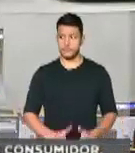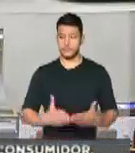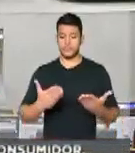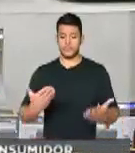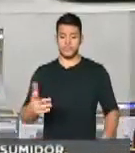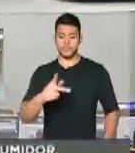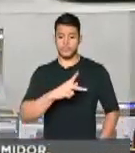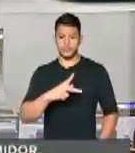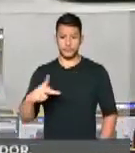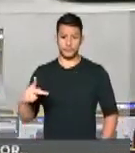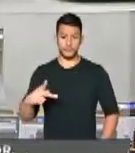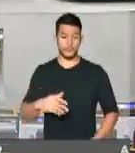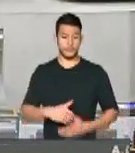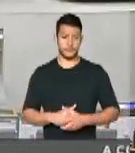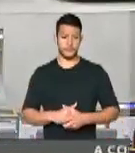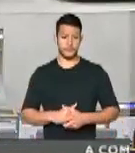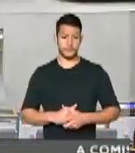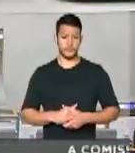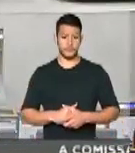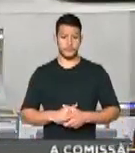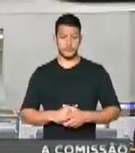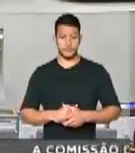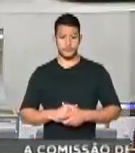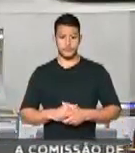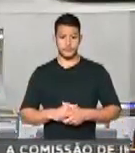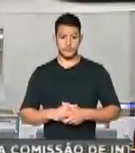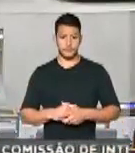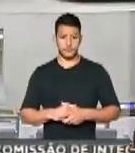Senhor presidente, senhoras e senhores senadores, deputados,